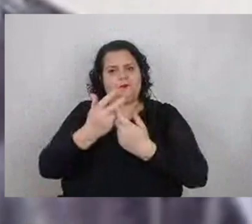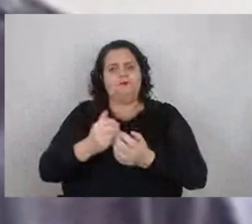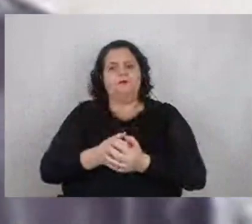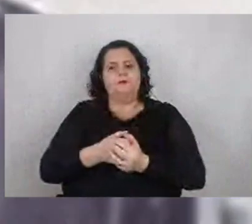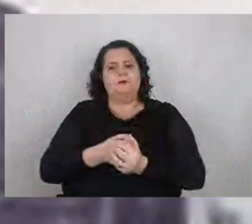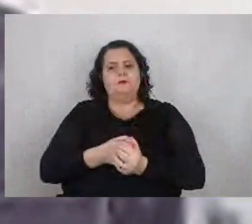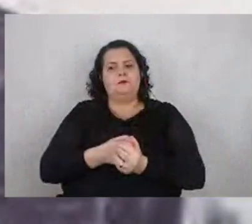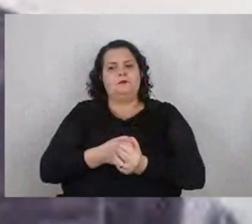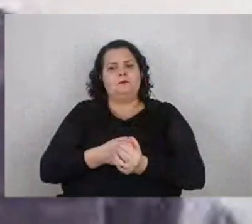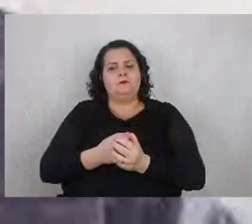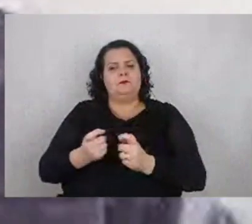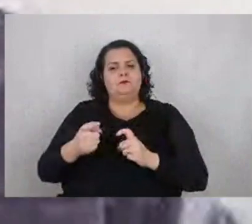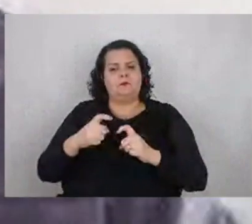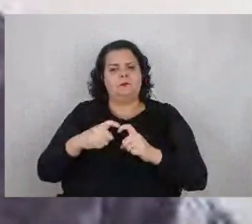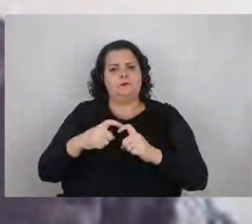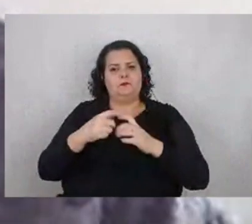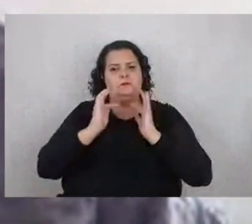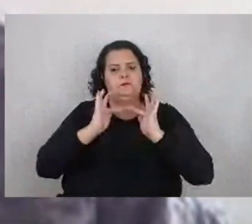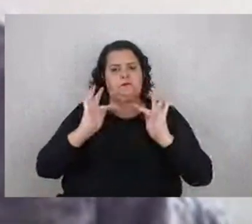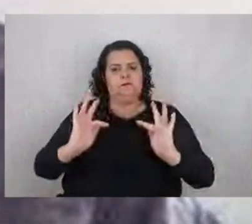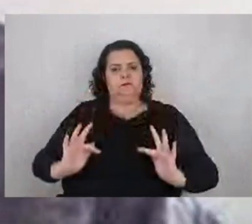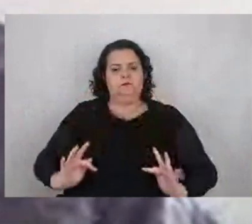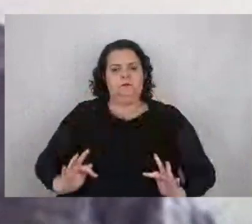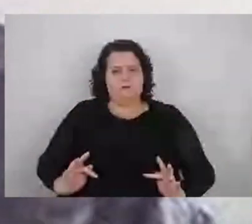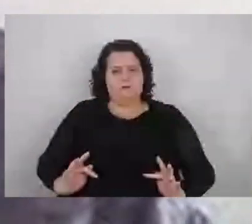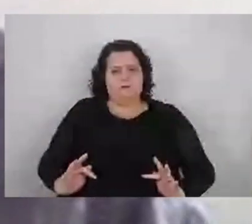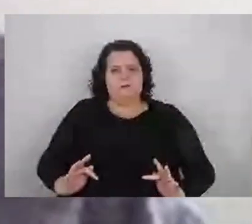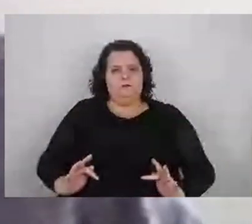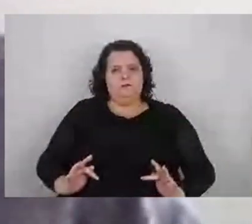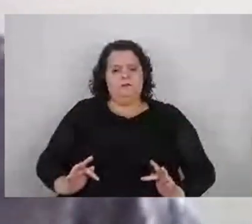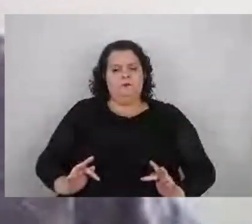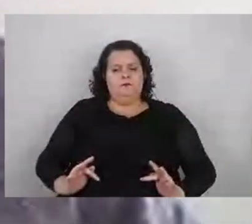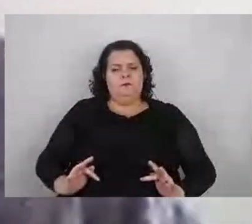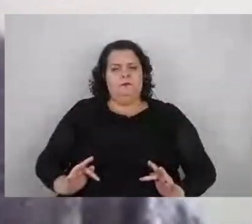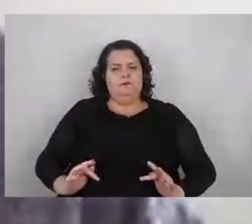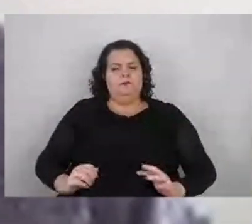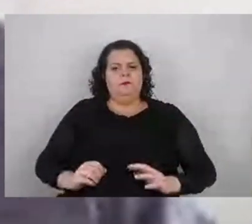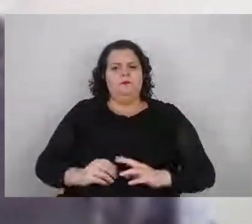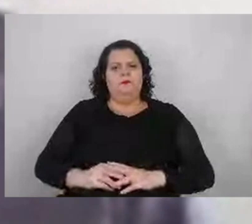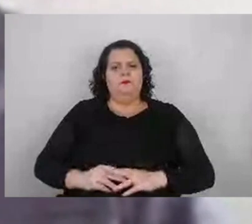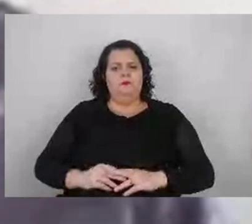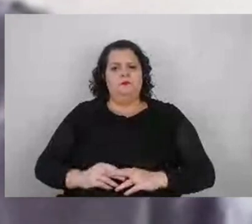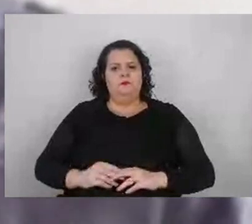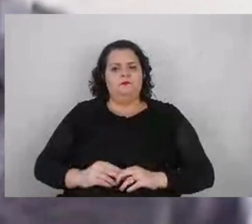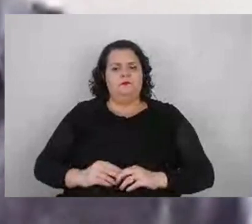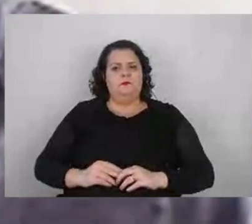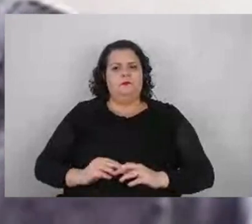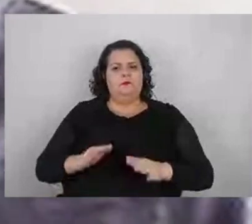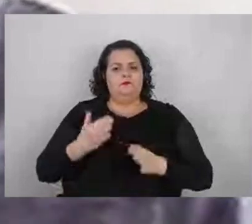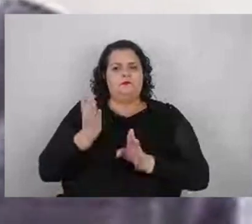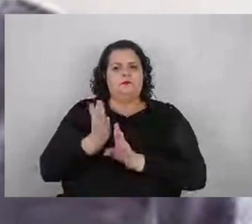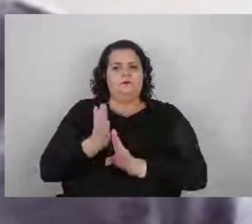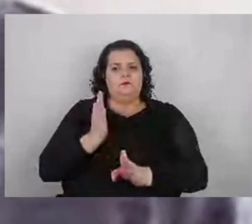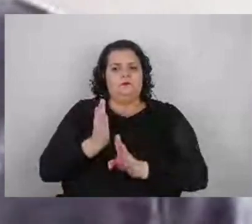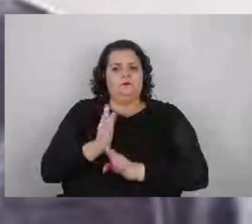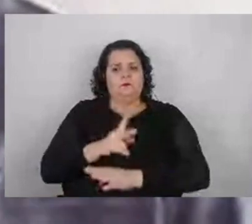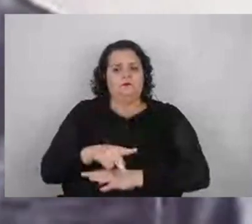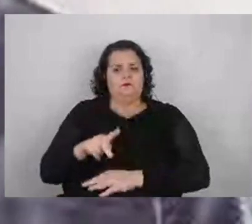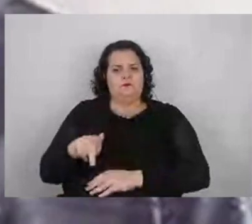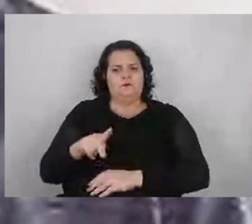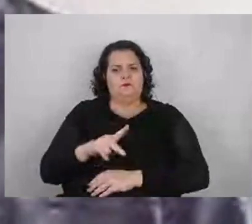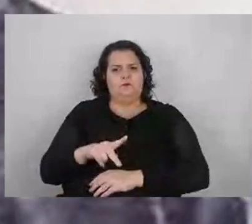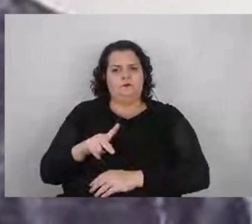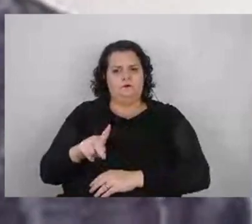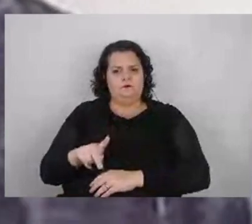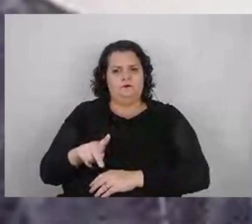de Medicina e Fisiologia, em 2016, a partir da descoberta realizada pelo professor Ishinori